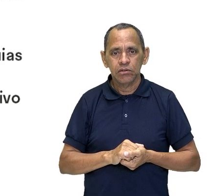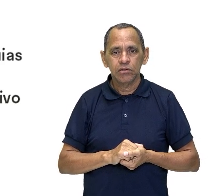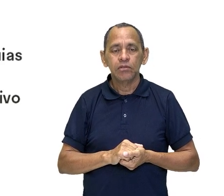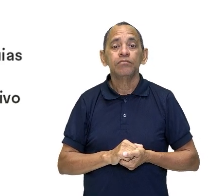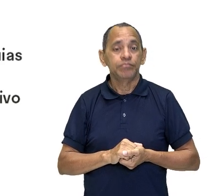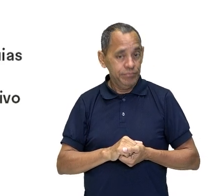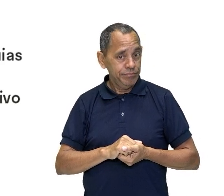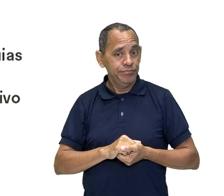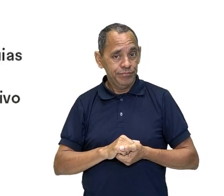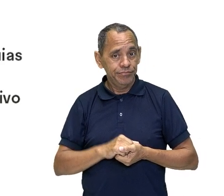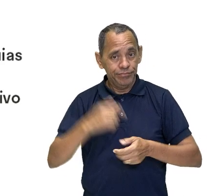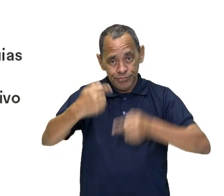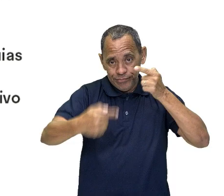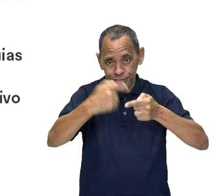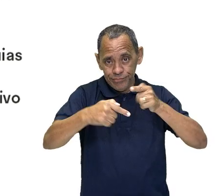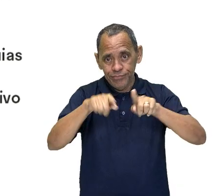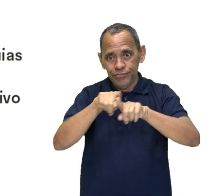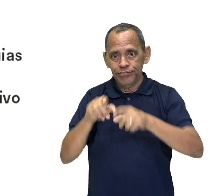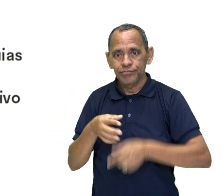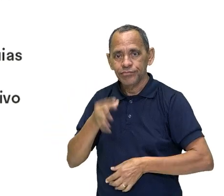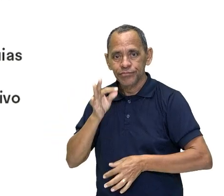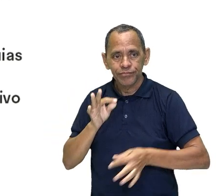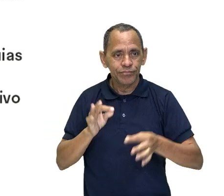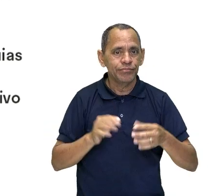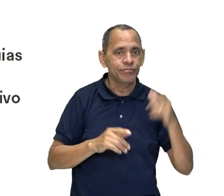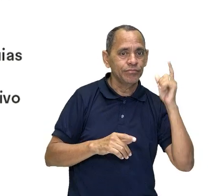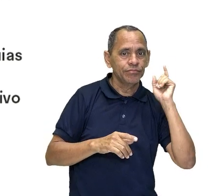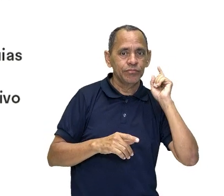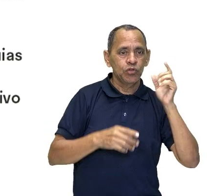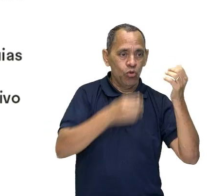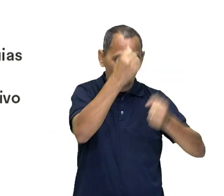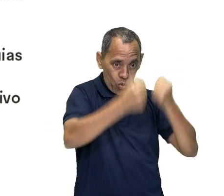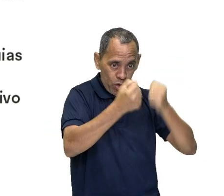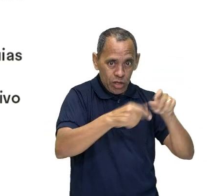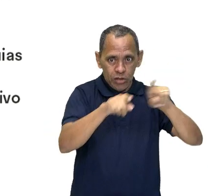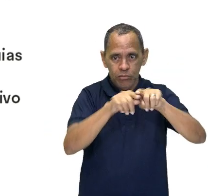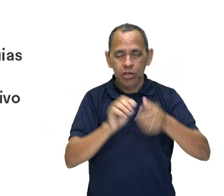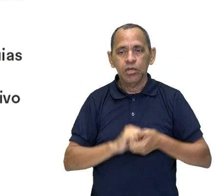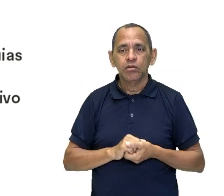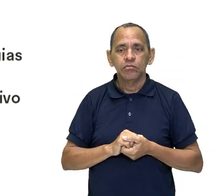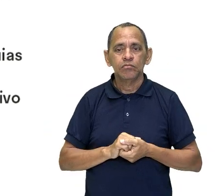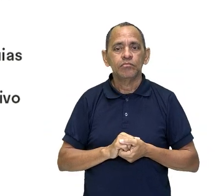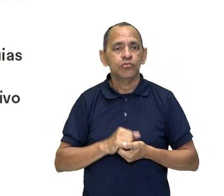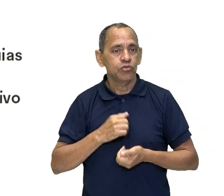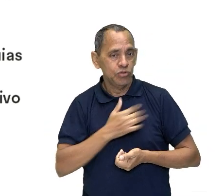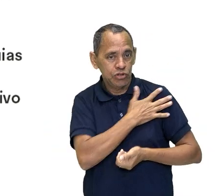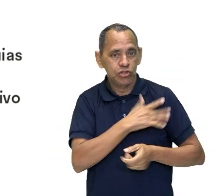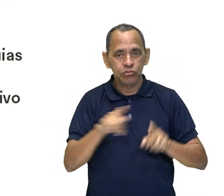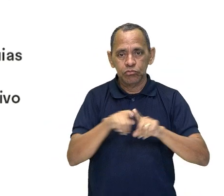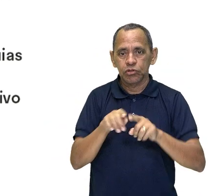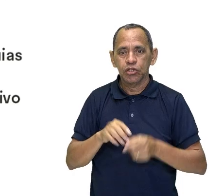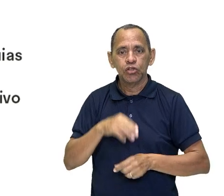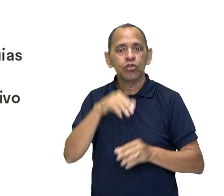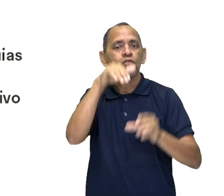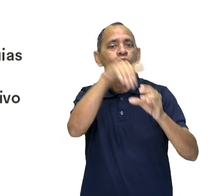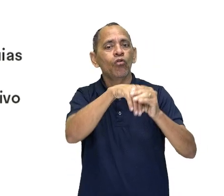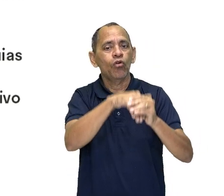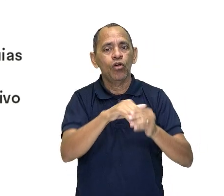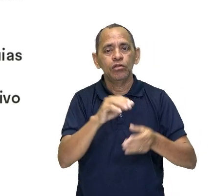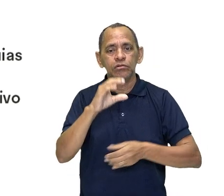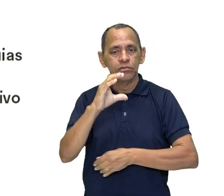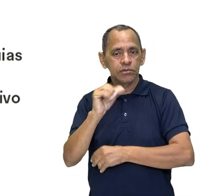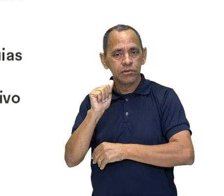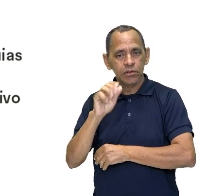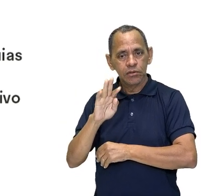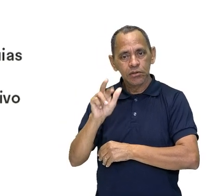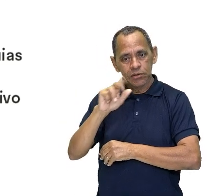pelo clientelismo, ou seja, pelo esse apadrinhamento, pelo coronelismo e pelo voto de cabresto. A gente